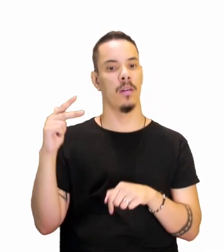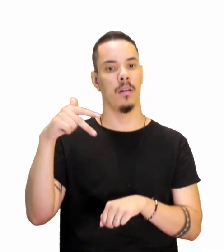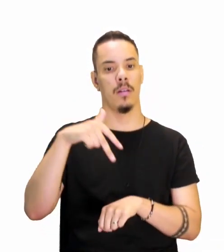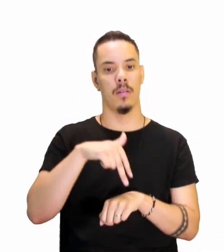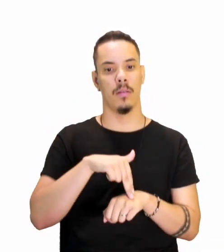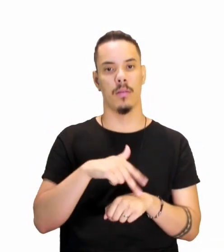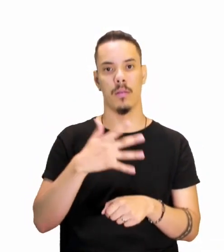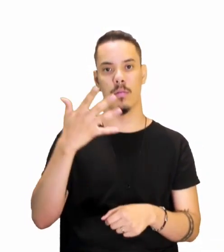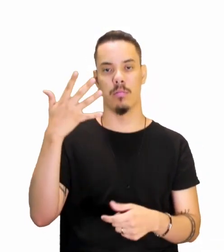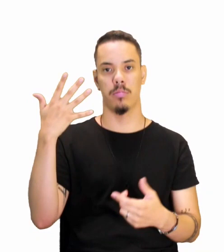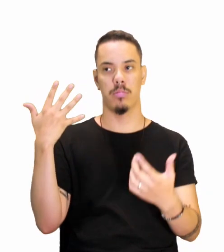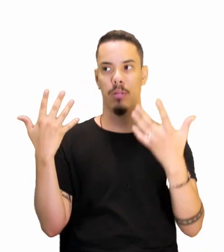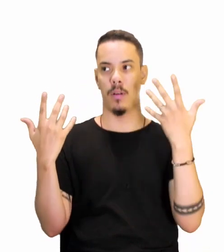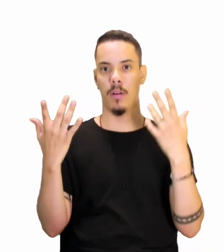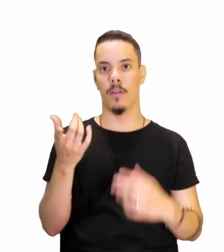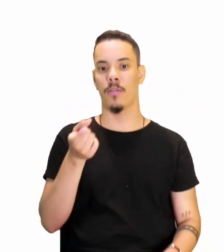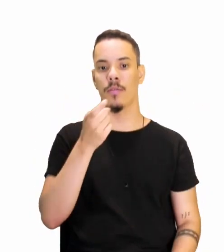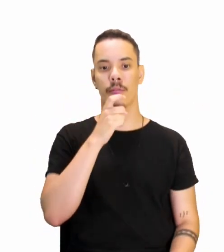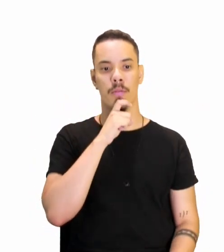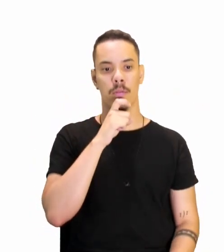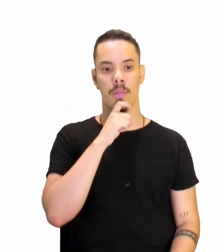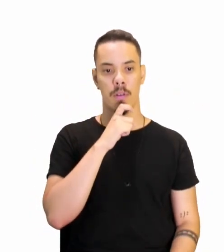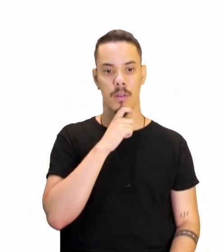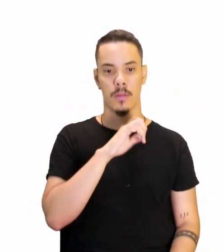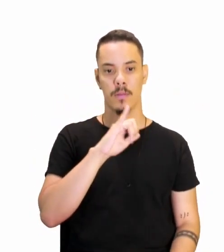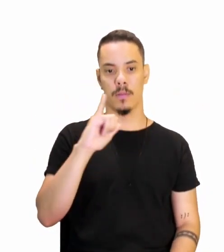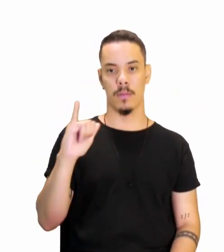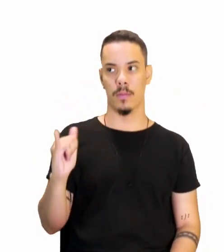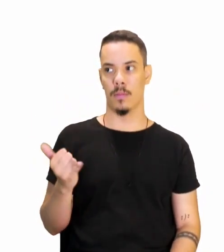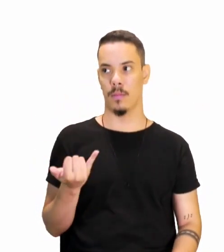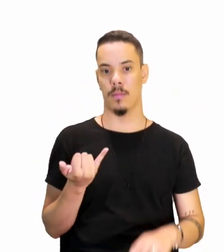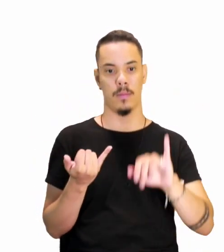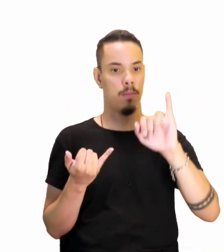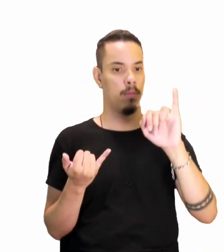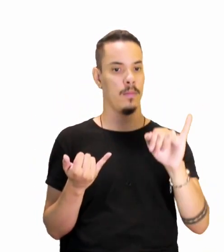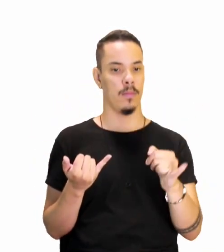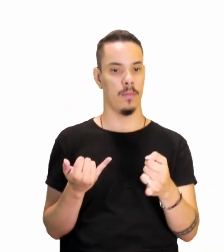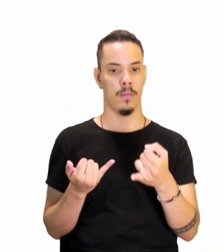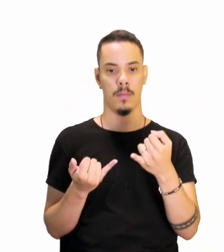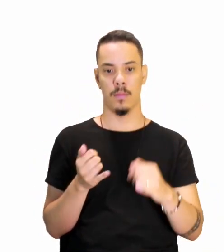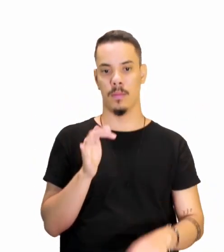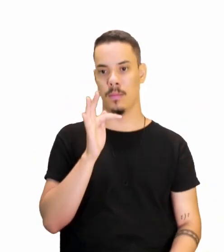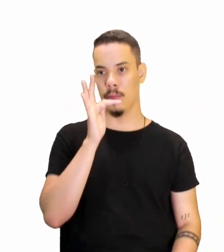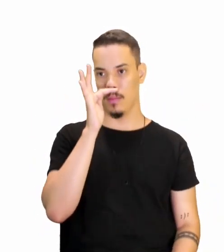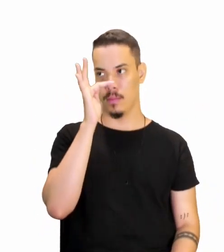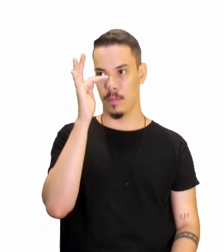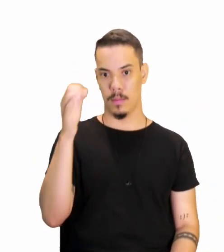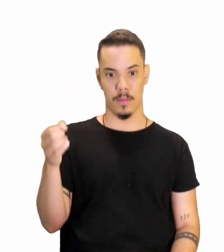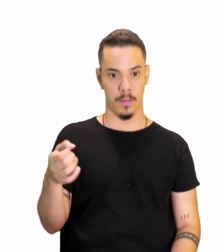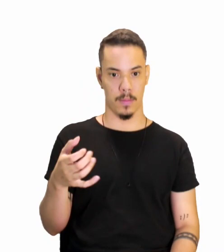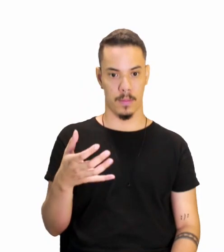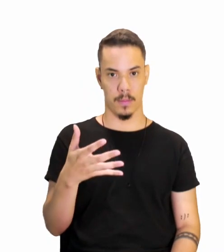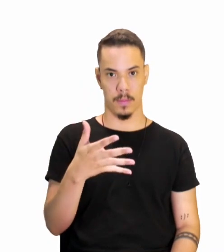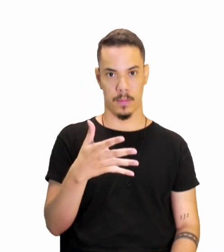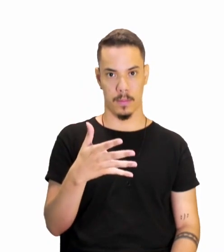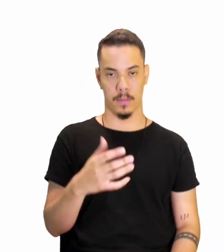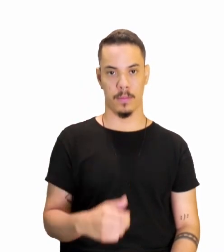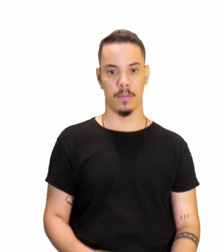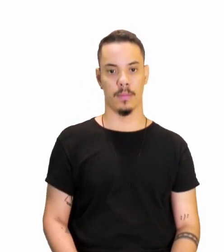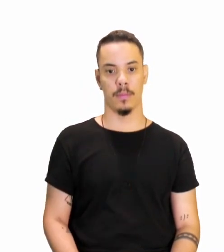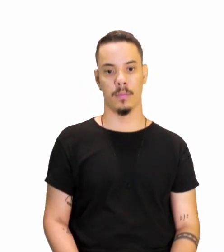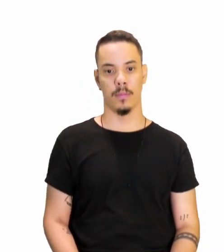pela fria. Goza, goza da flor da mocidade,